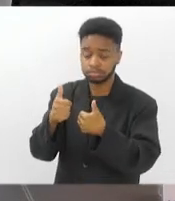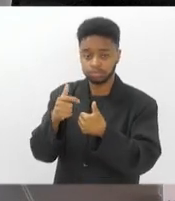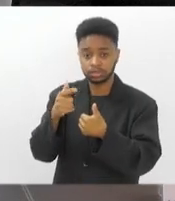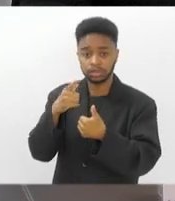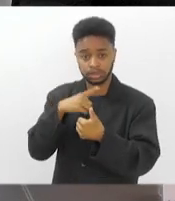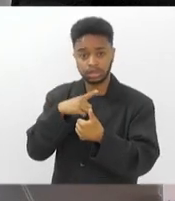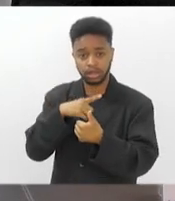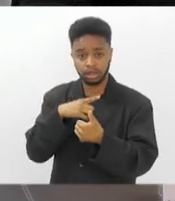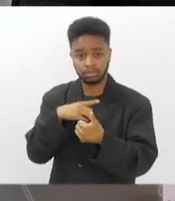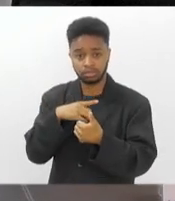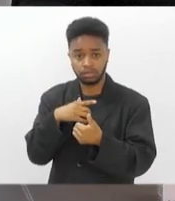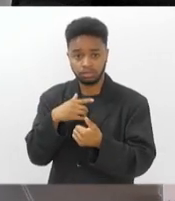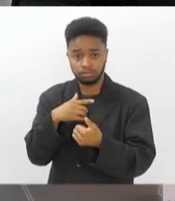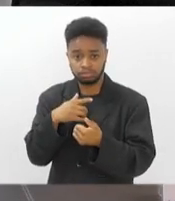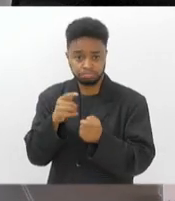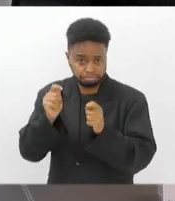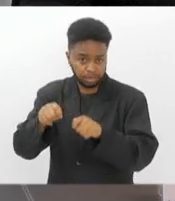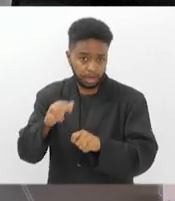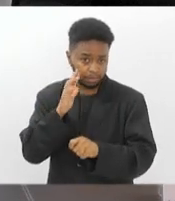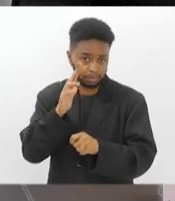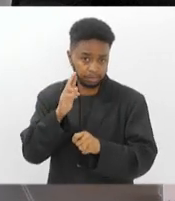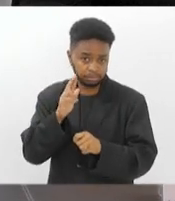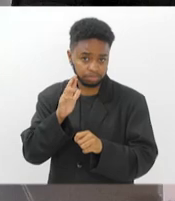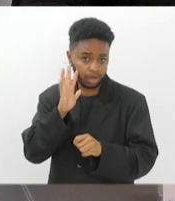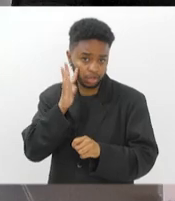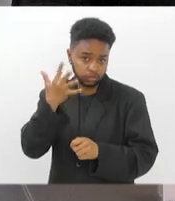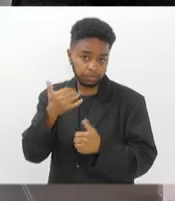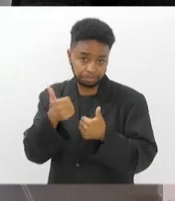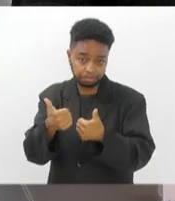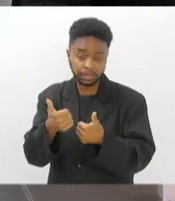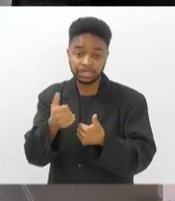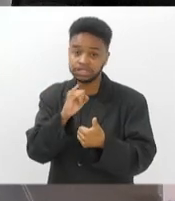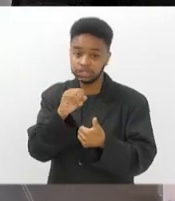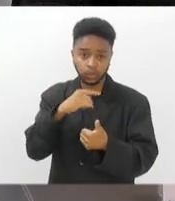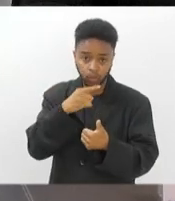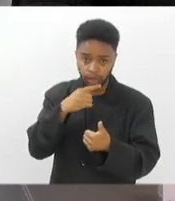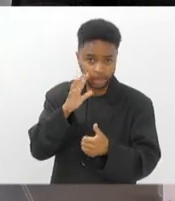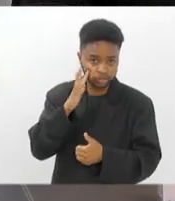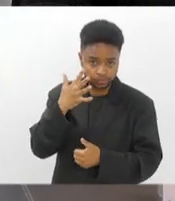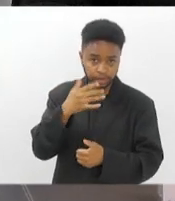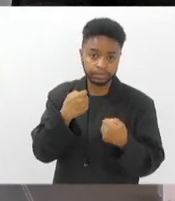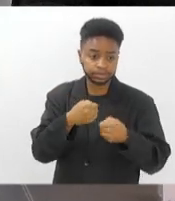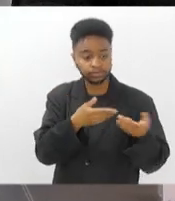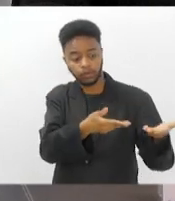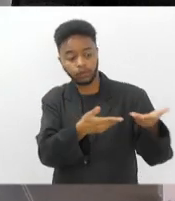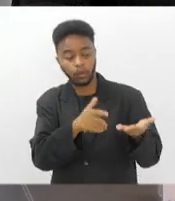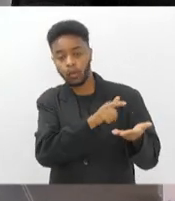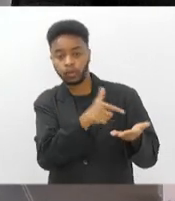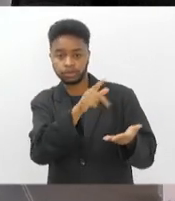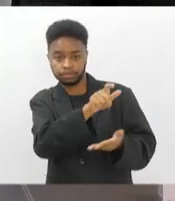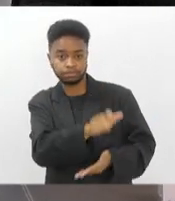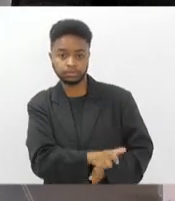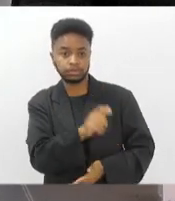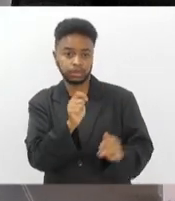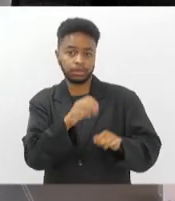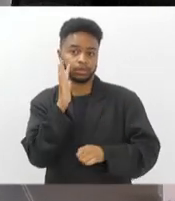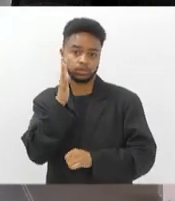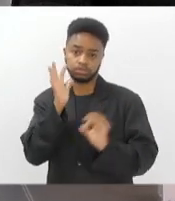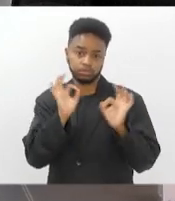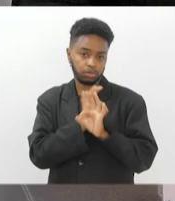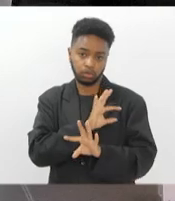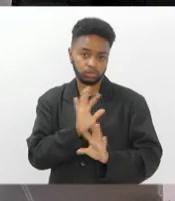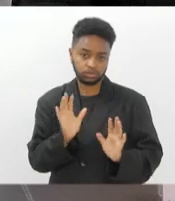gente descobre isso aqui tá tudo bem não tem então bota aqui senta aqui quem resolve é simples assim